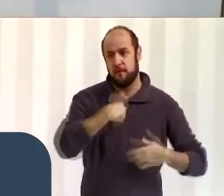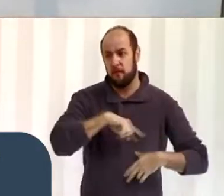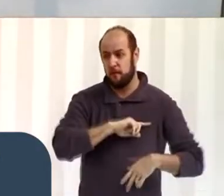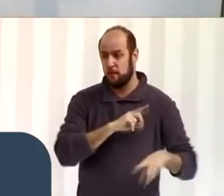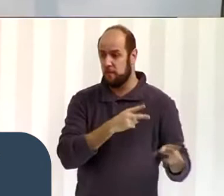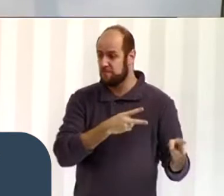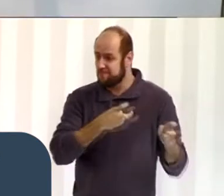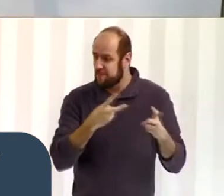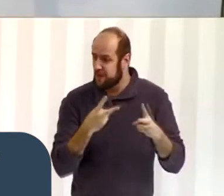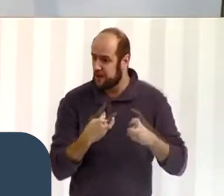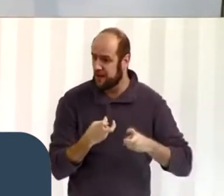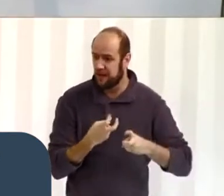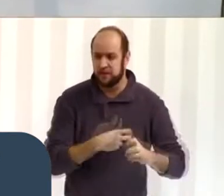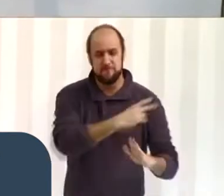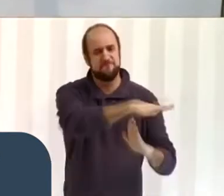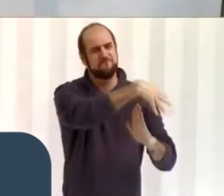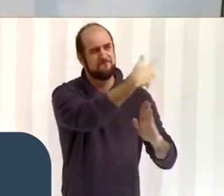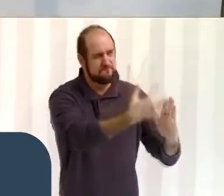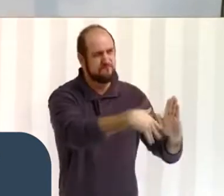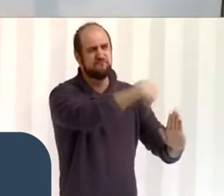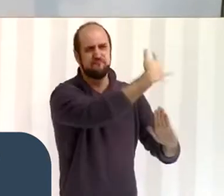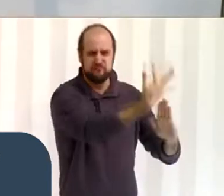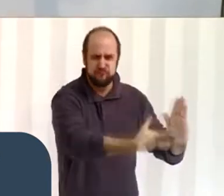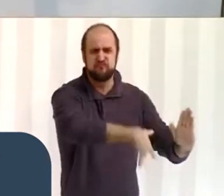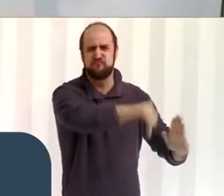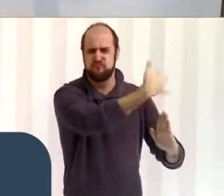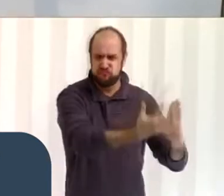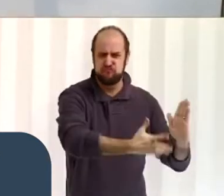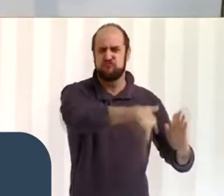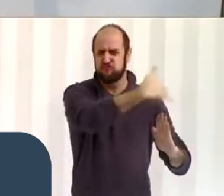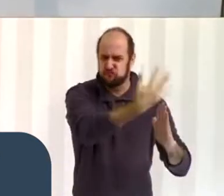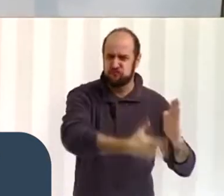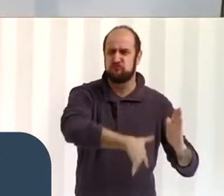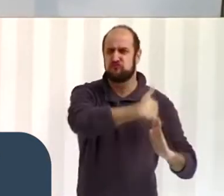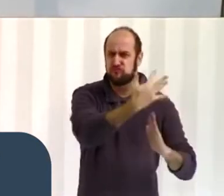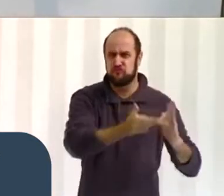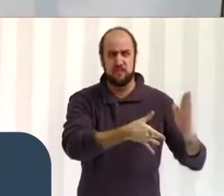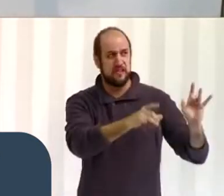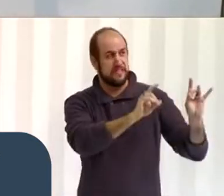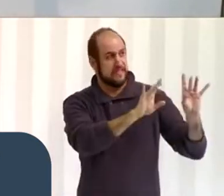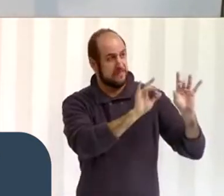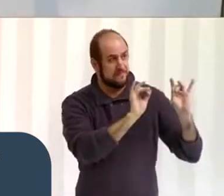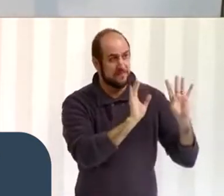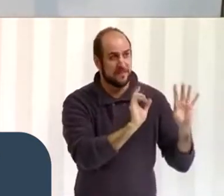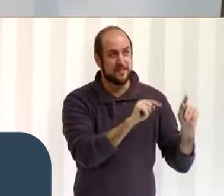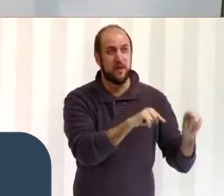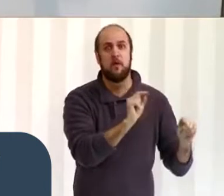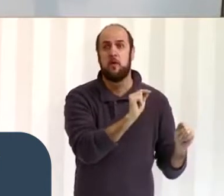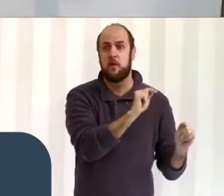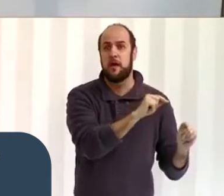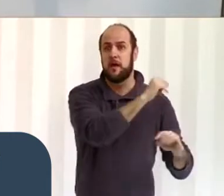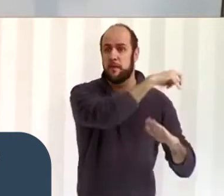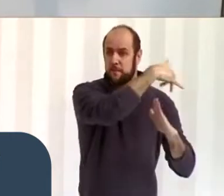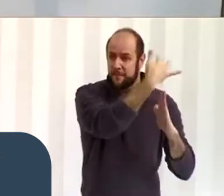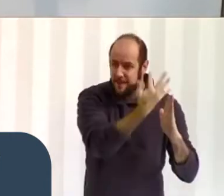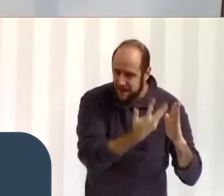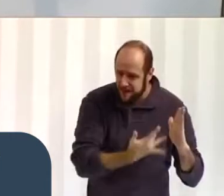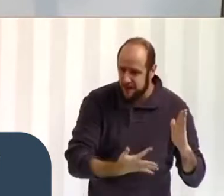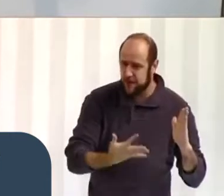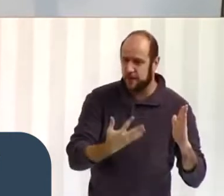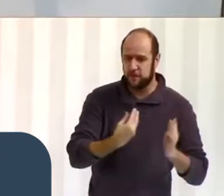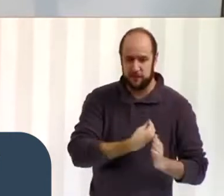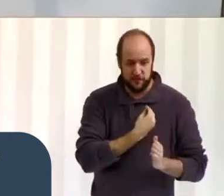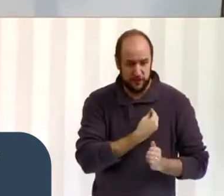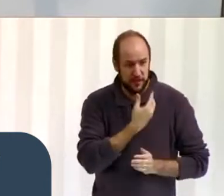perceber muitos milagres acontecendo, especialmente milagres que envolvem a vida